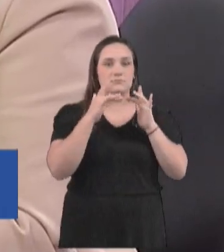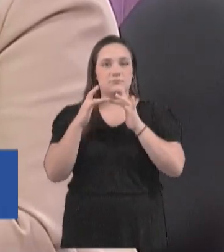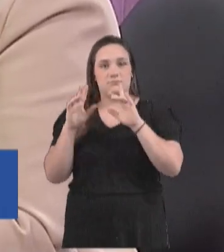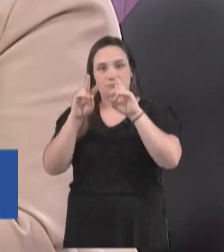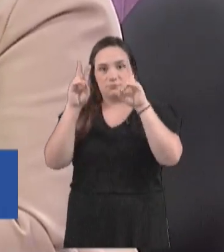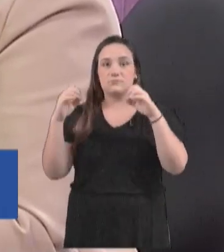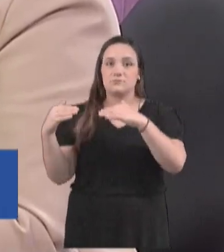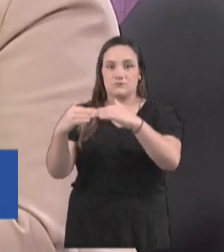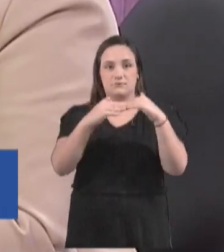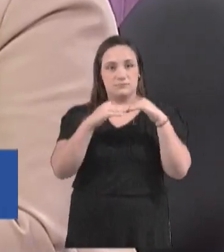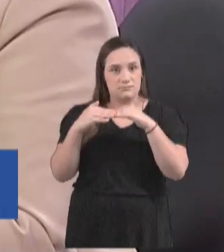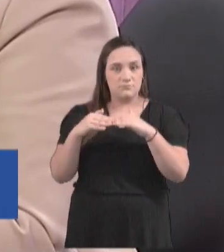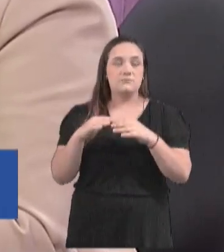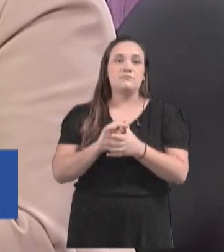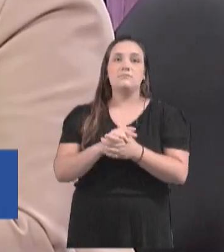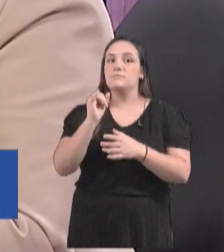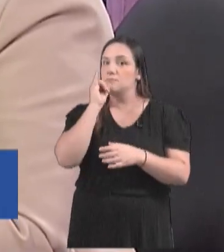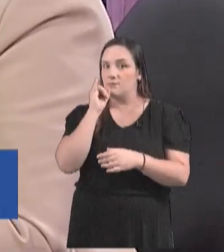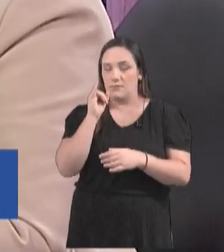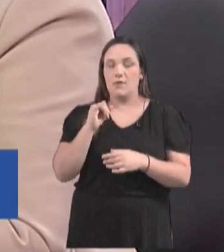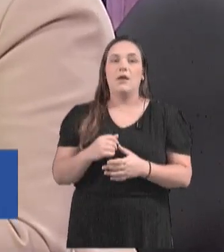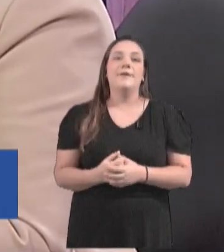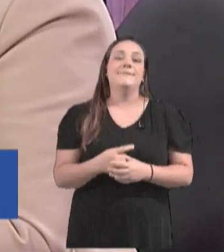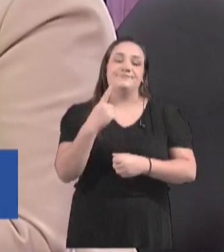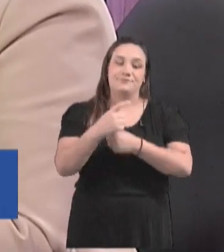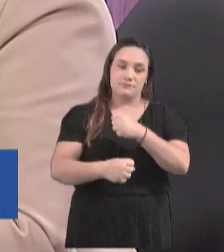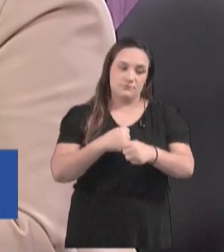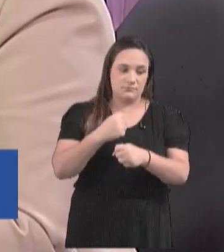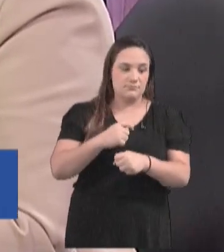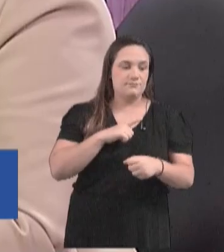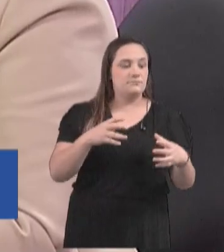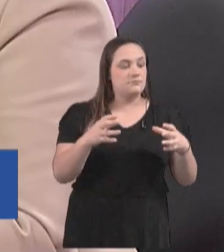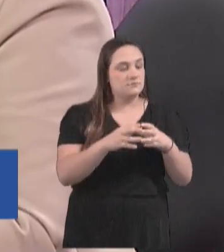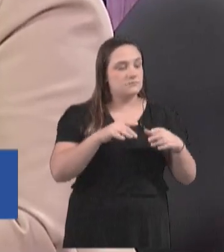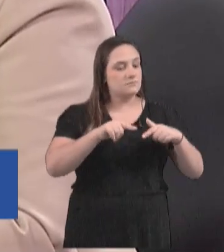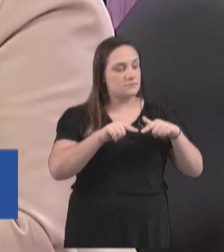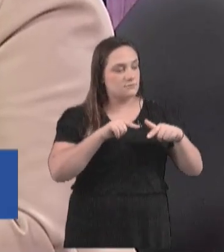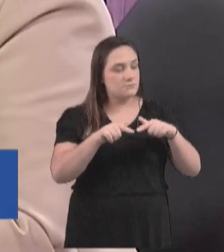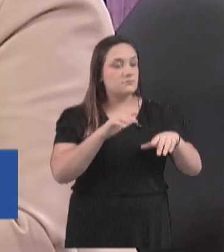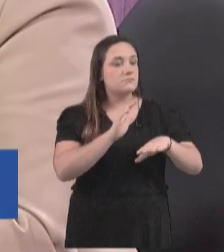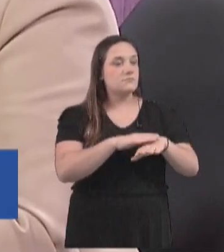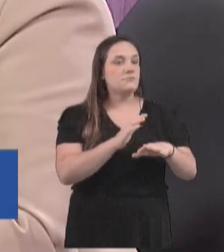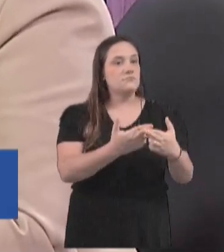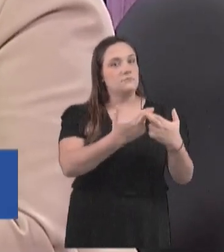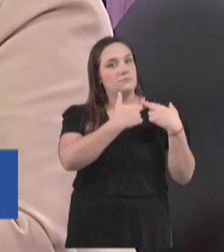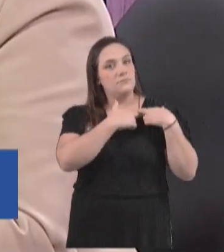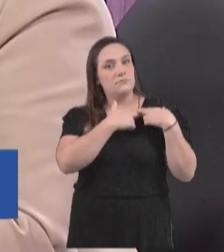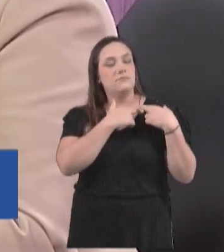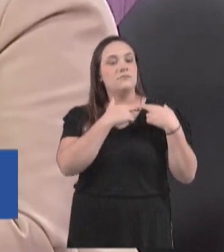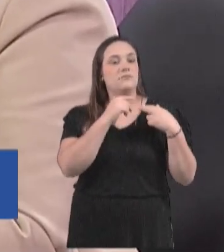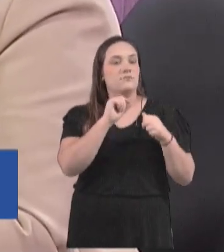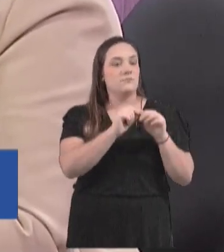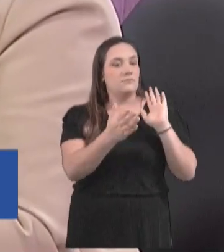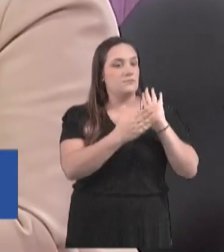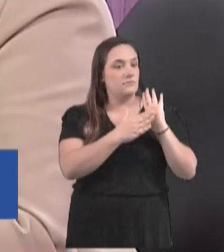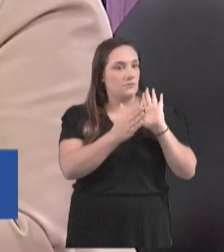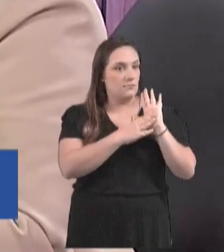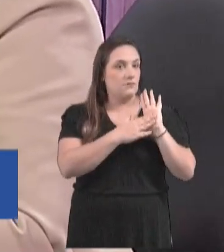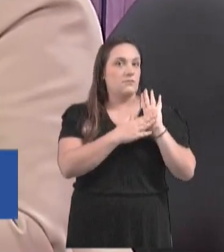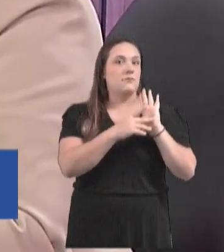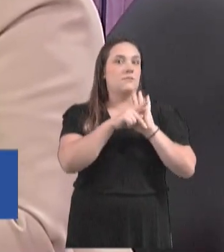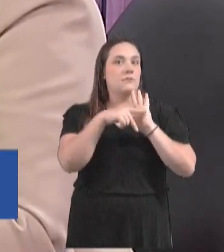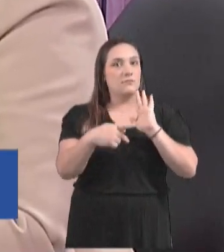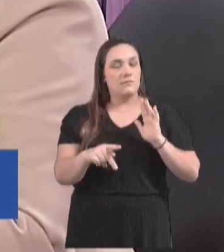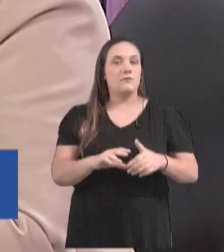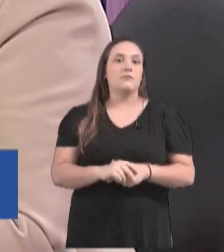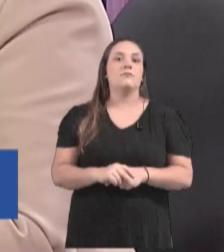porque cada ano é montado um grupo de trabalho que se encarrega de fazer todas essas proposições que